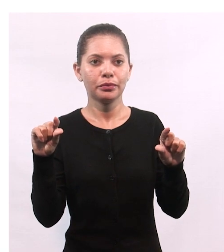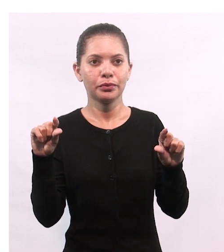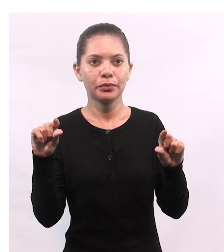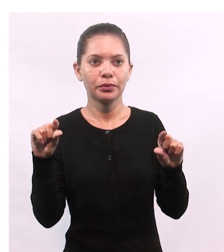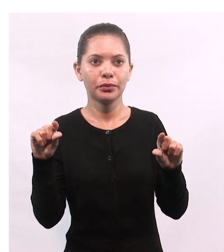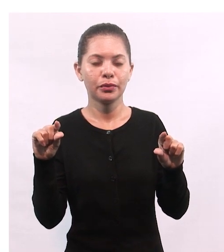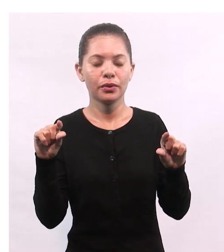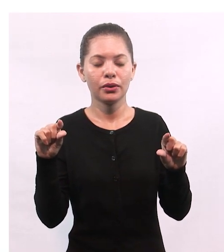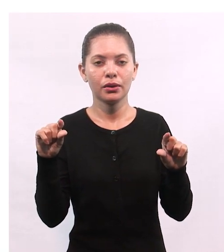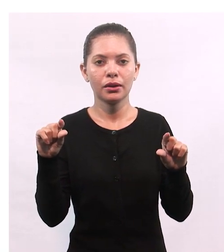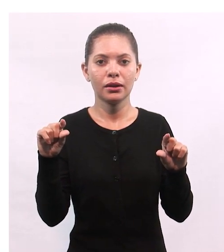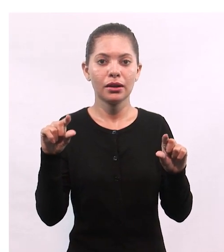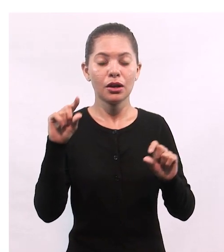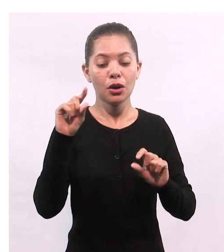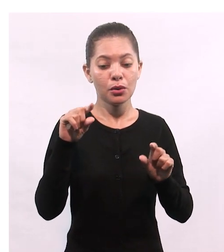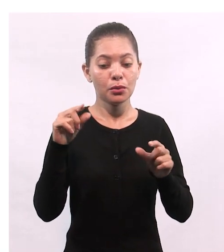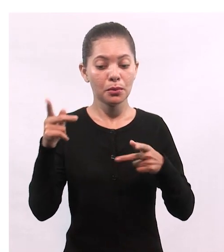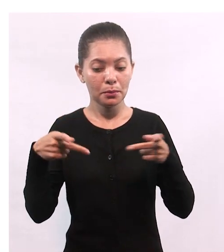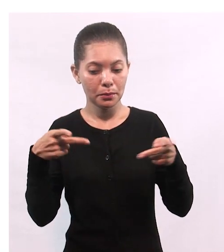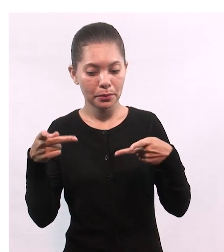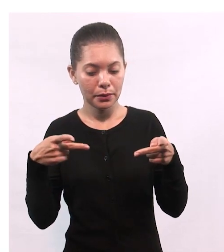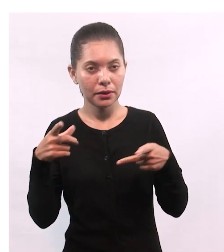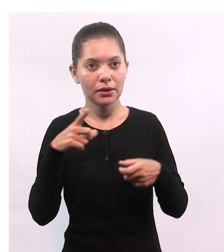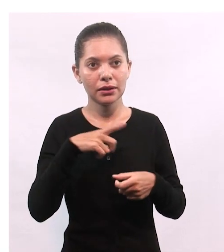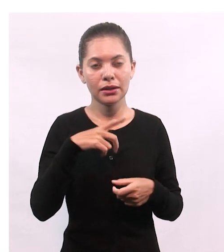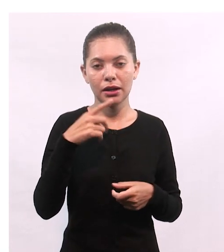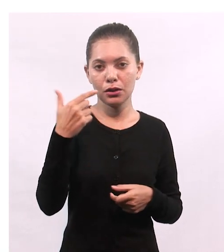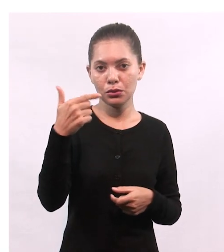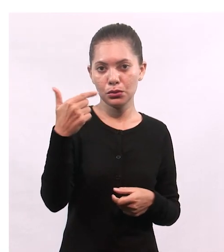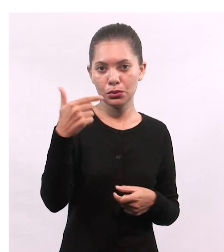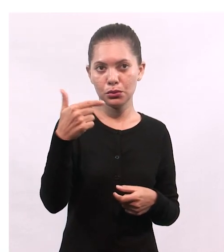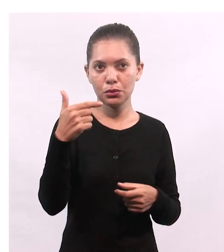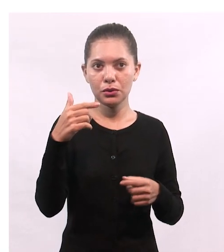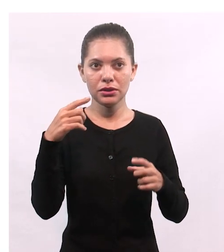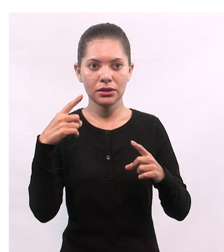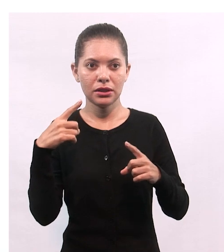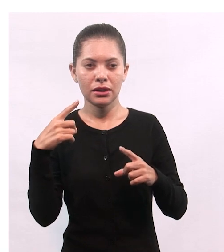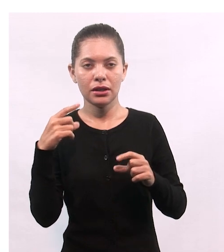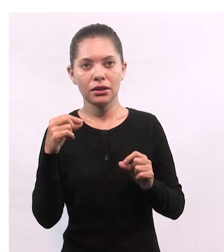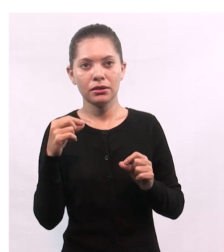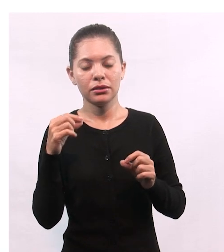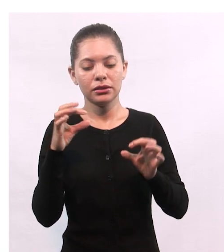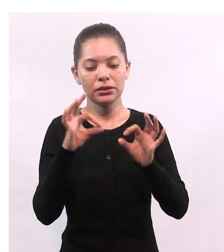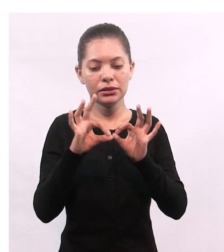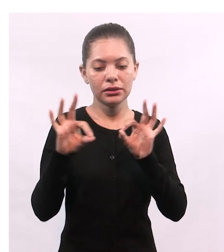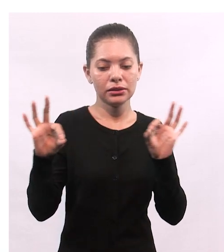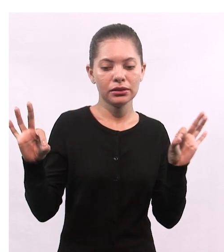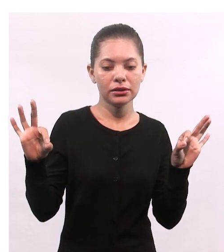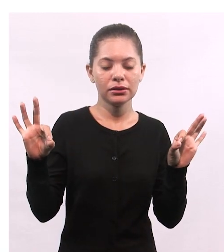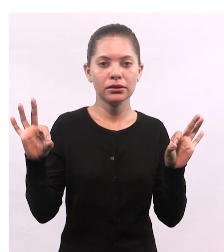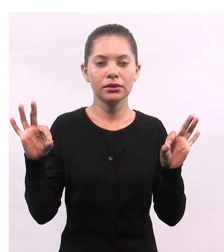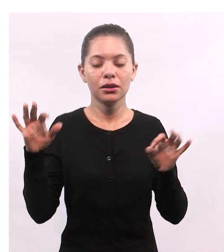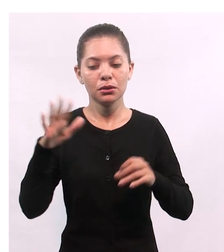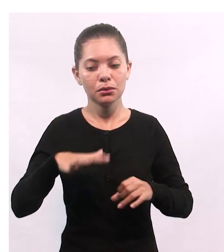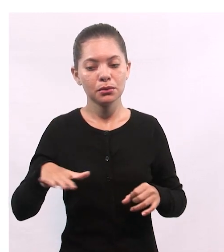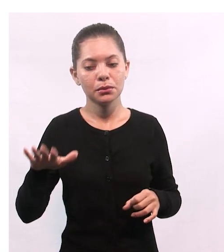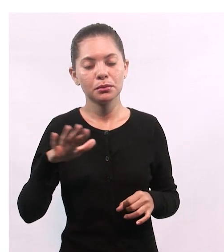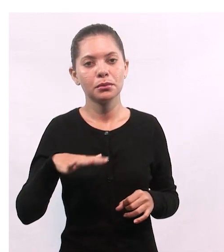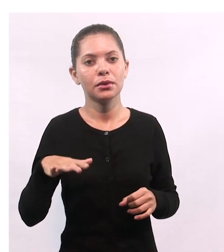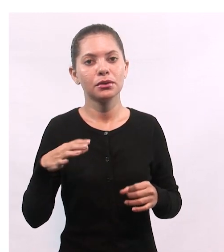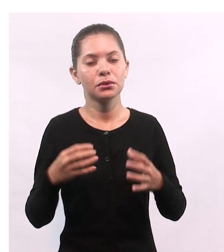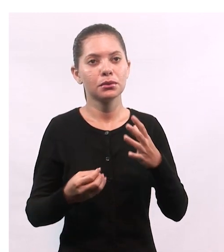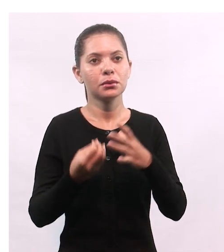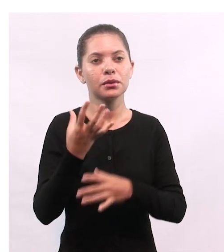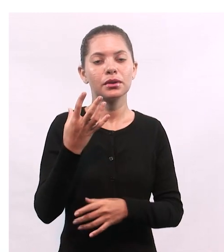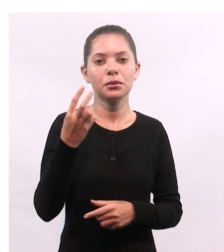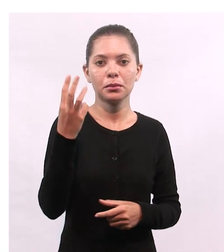bidimensional, unidimensional, um plano que aí eu tenho duas relações de distância bidimensional, ou ainda um espaço que aí